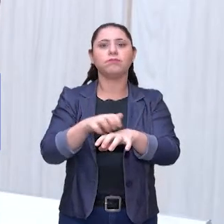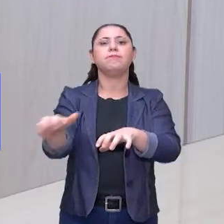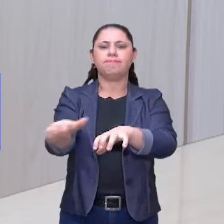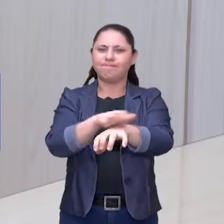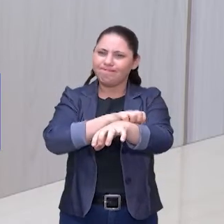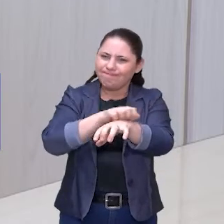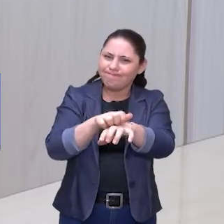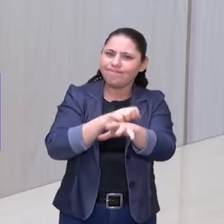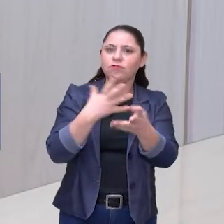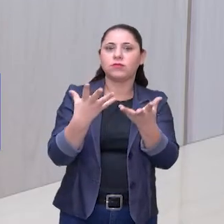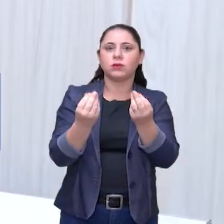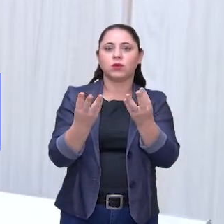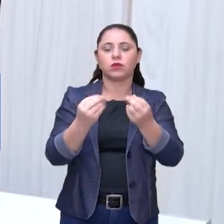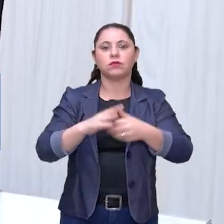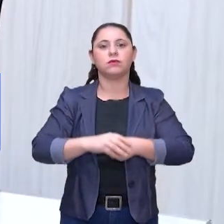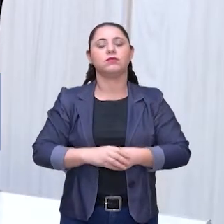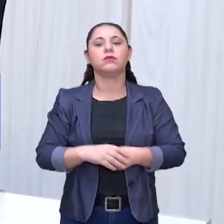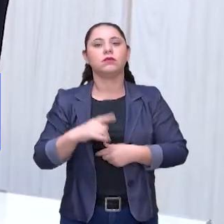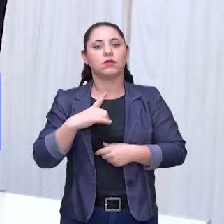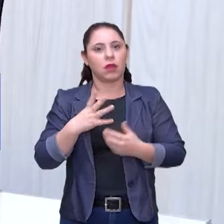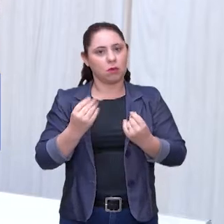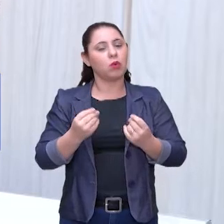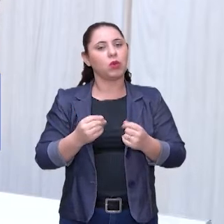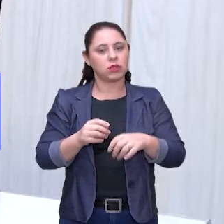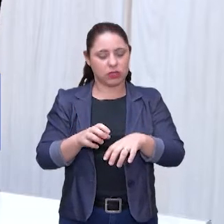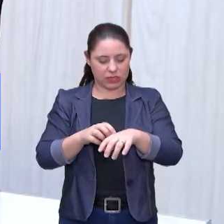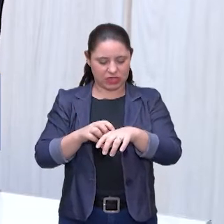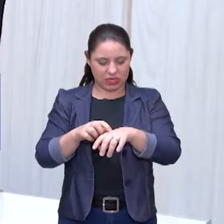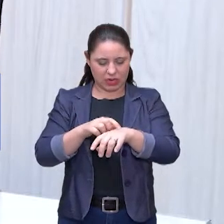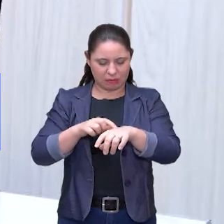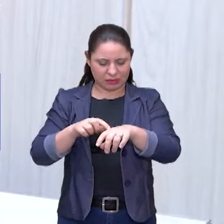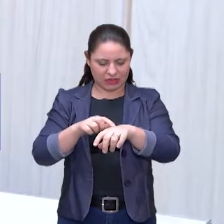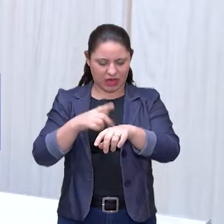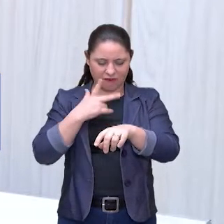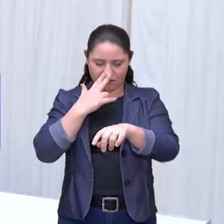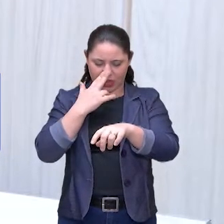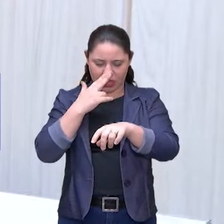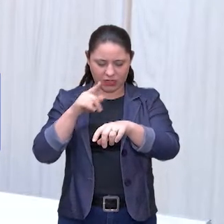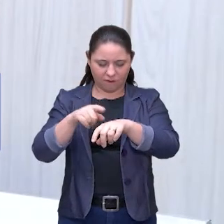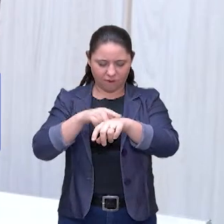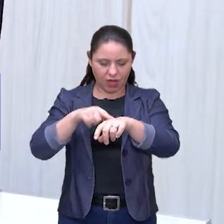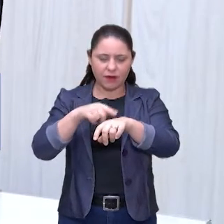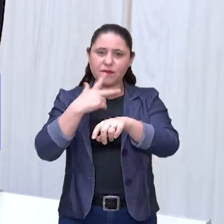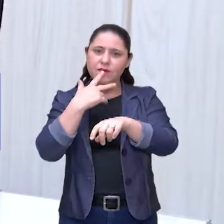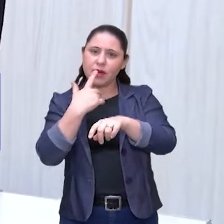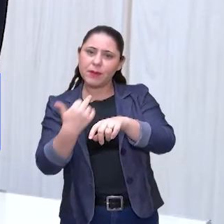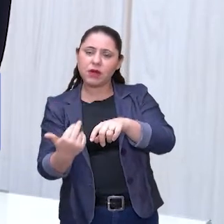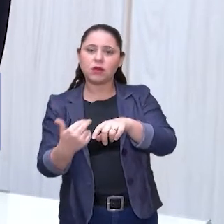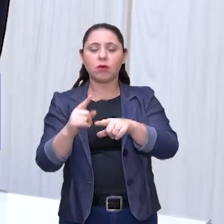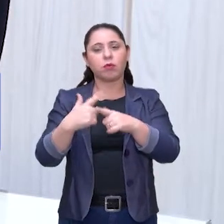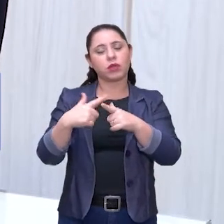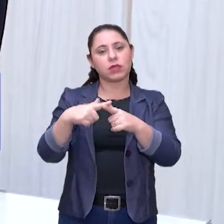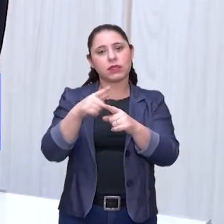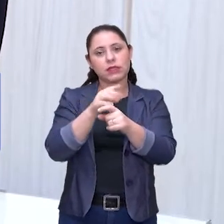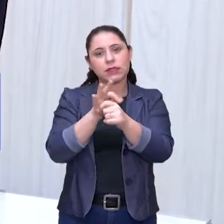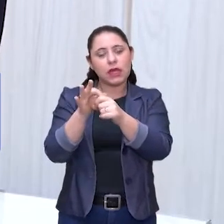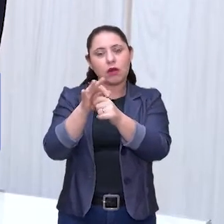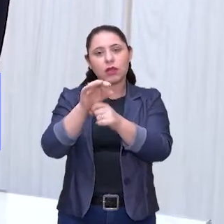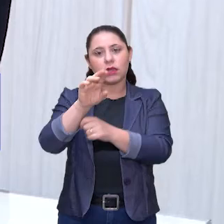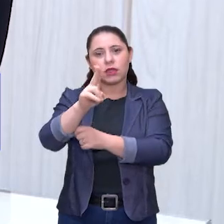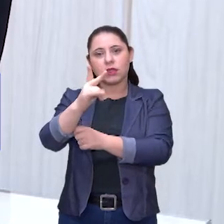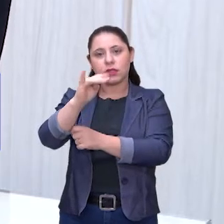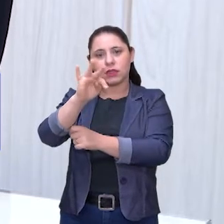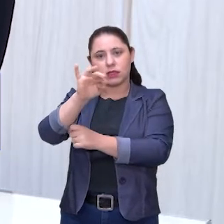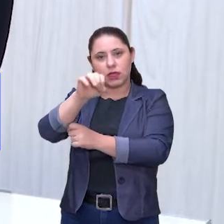causa específica. Coça ou não? Coça muito, né? Existe muita liberação de histamina nesses casos, né? Que é